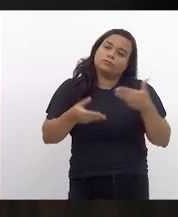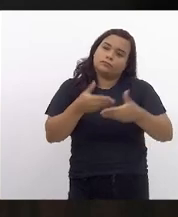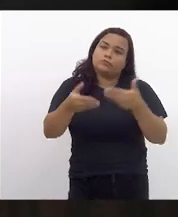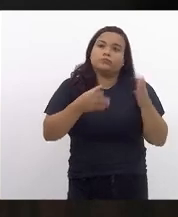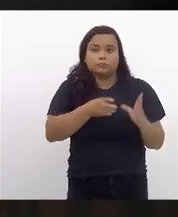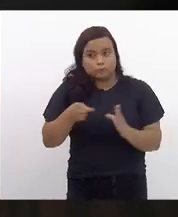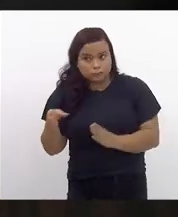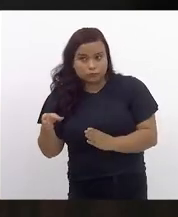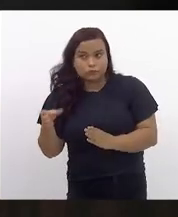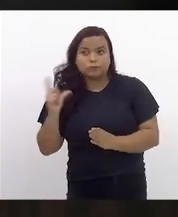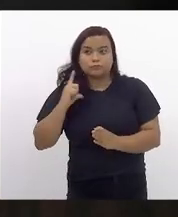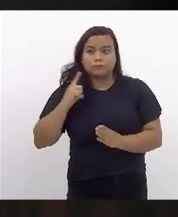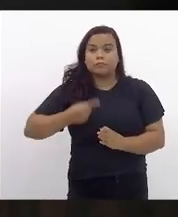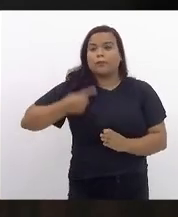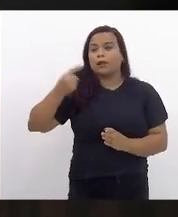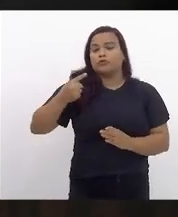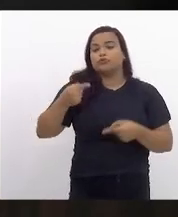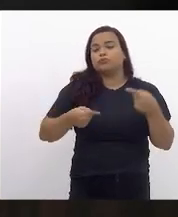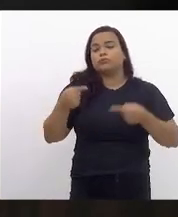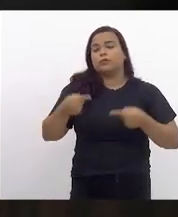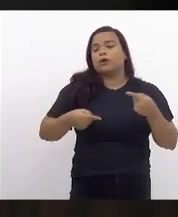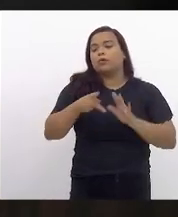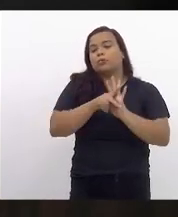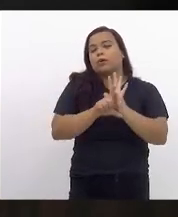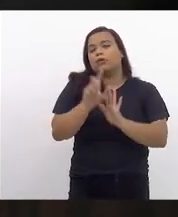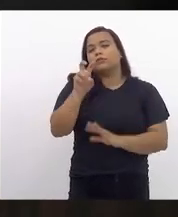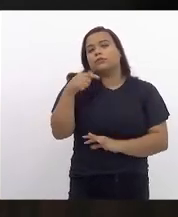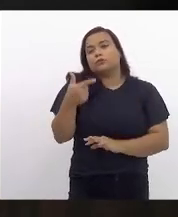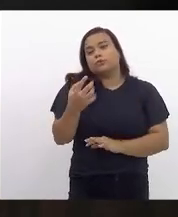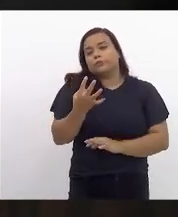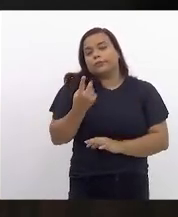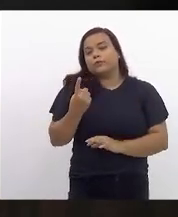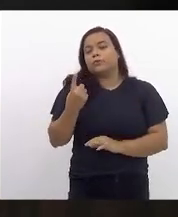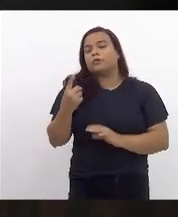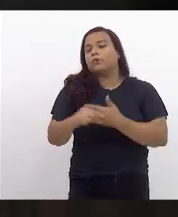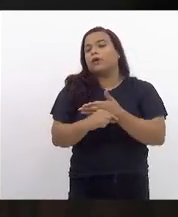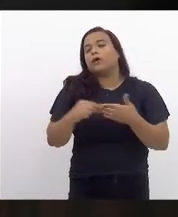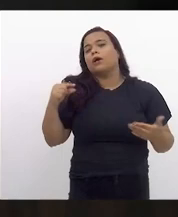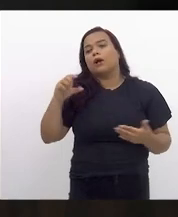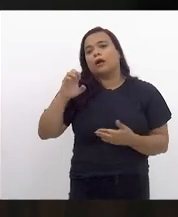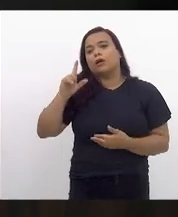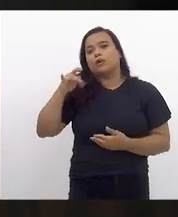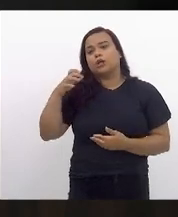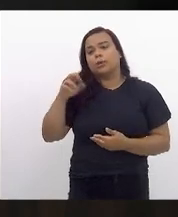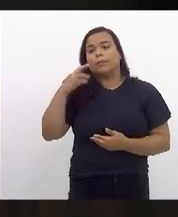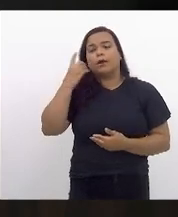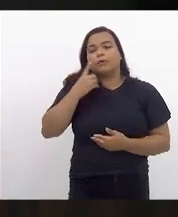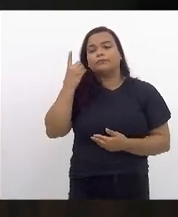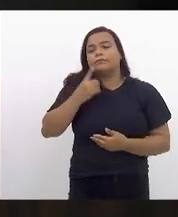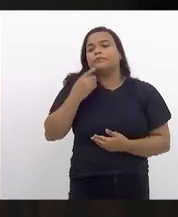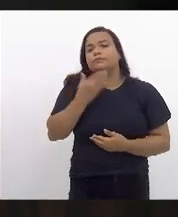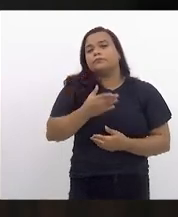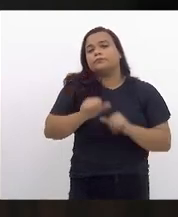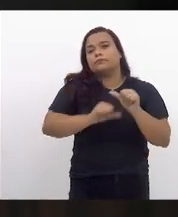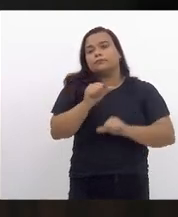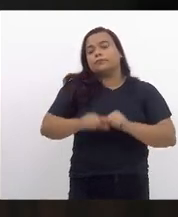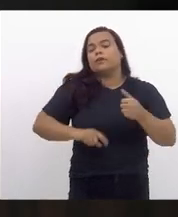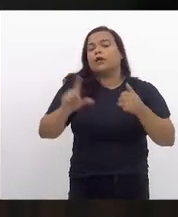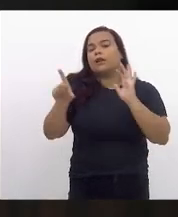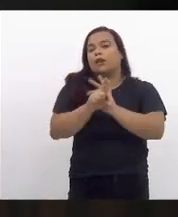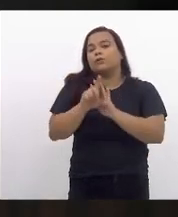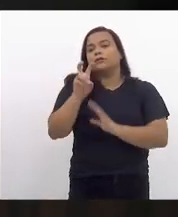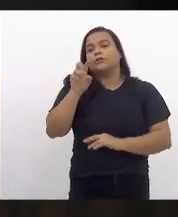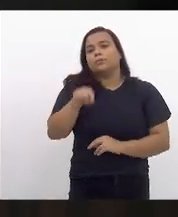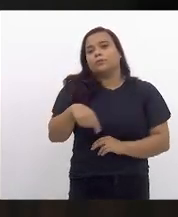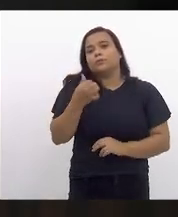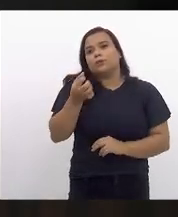ordinária, em primeira discussão, projeto de lei 5241 de 21, de autoria do deputado Eliel Marco Coelho, que altera o anexo da lei 5.645 de